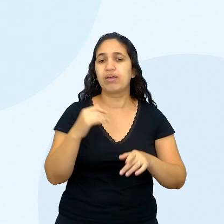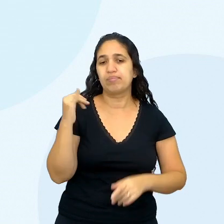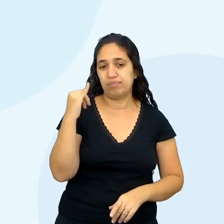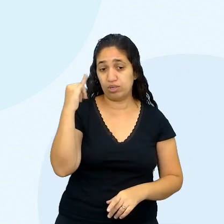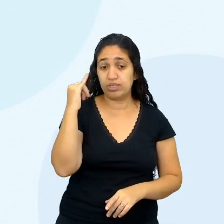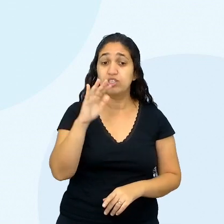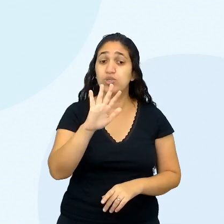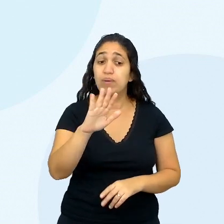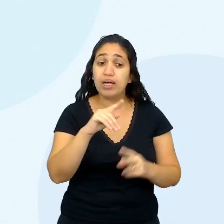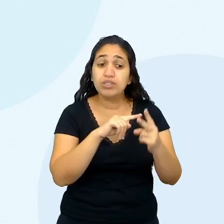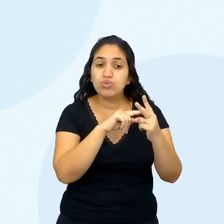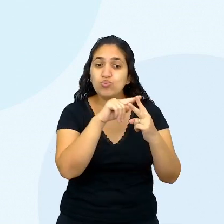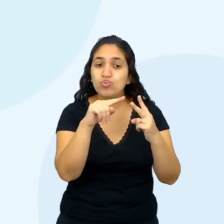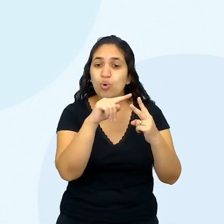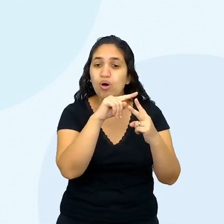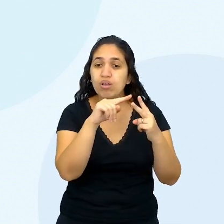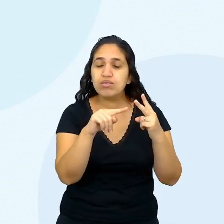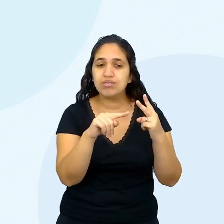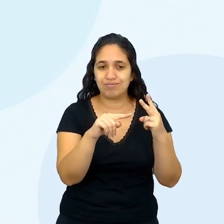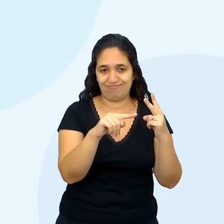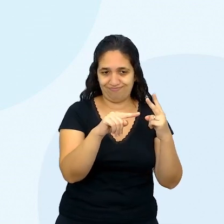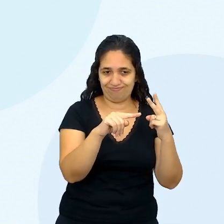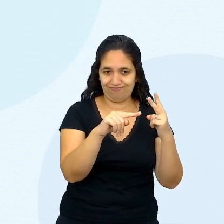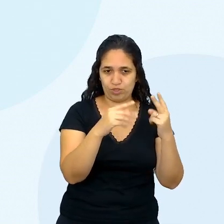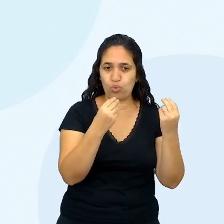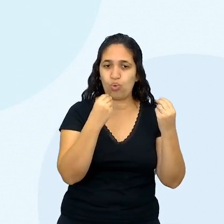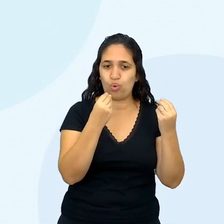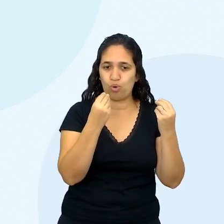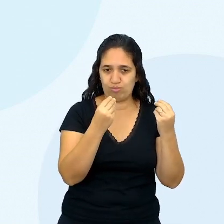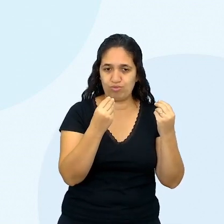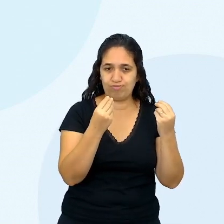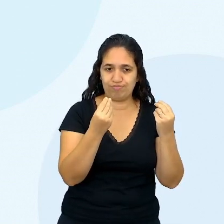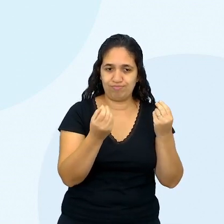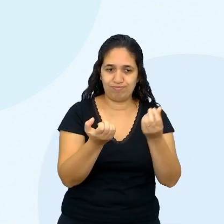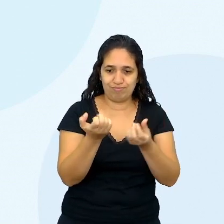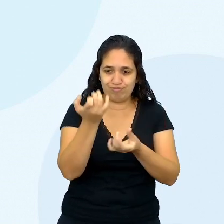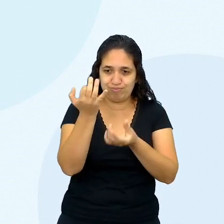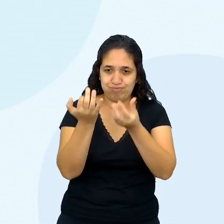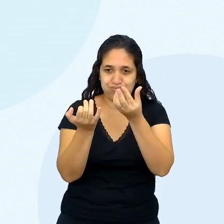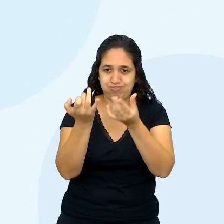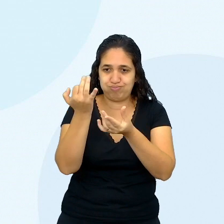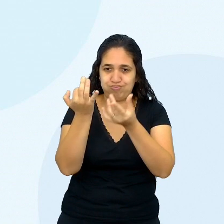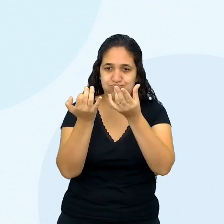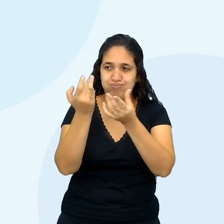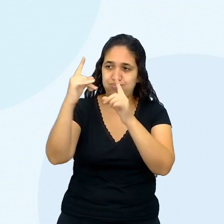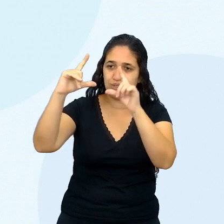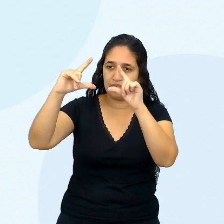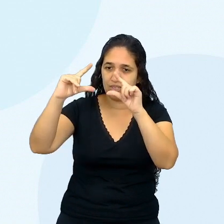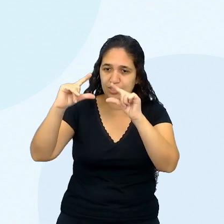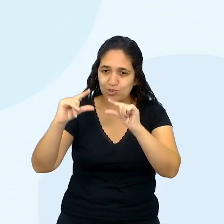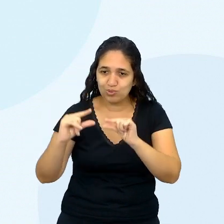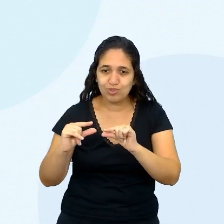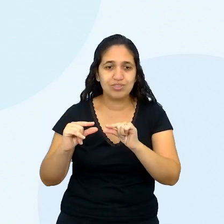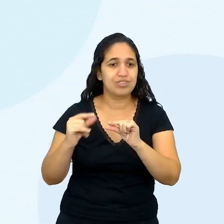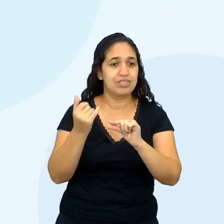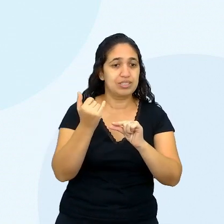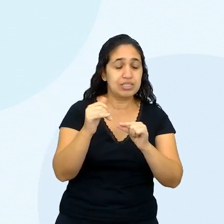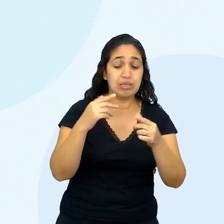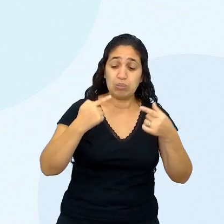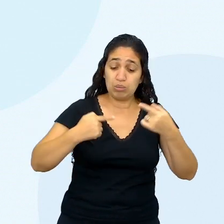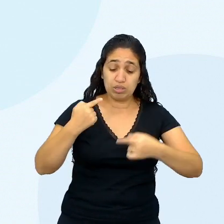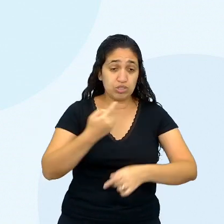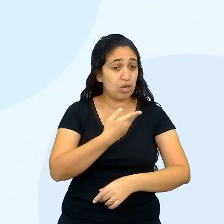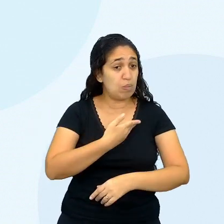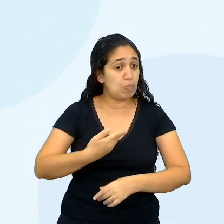pode colaborar muito com a redução das emissões de gases de efeito estufa se a gente criar políticas públicas e